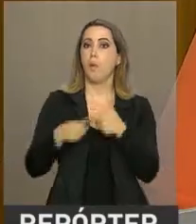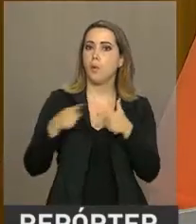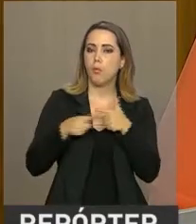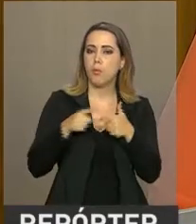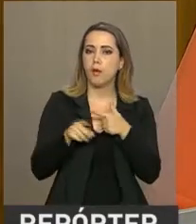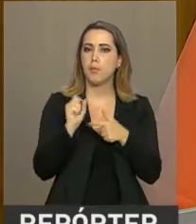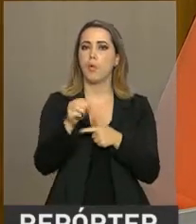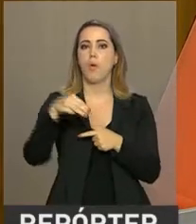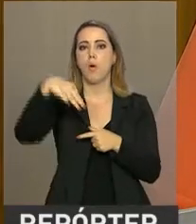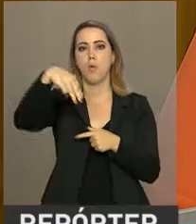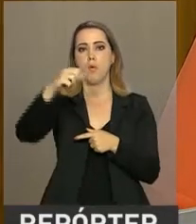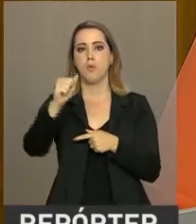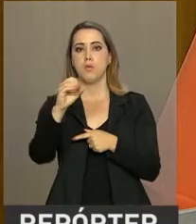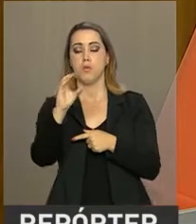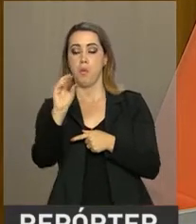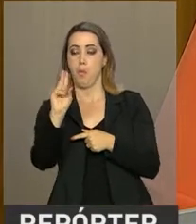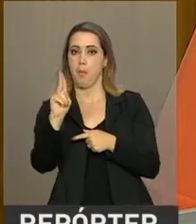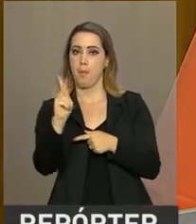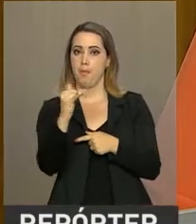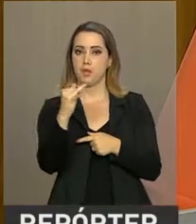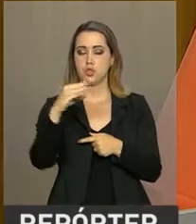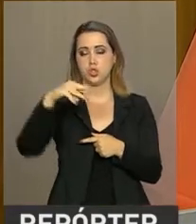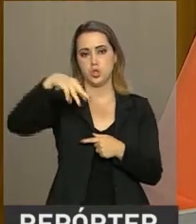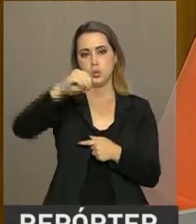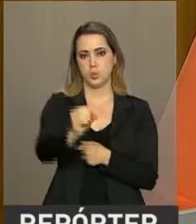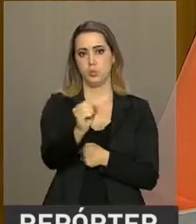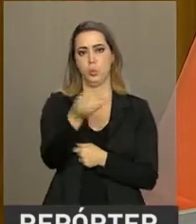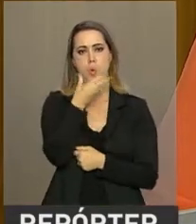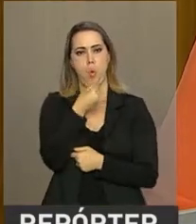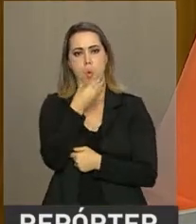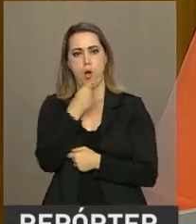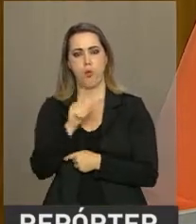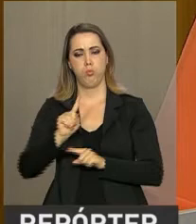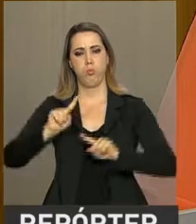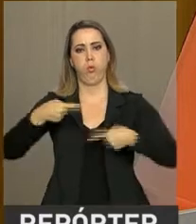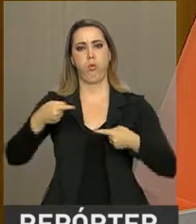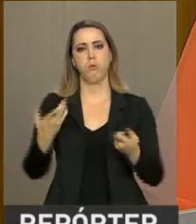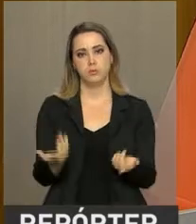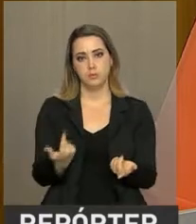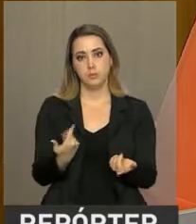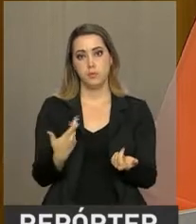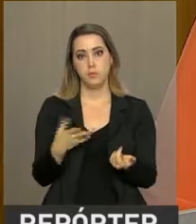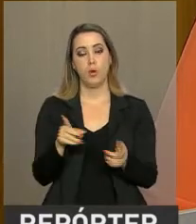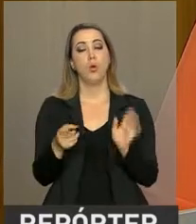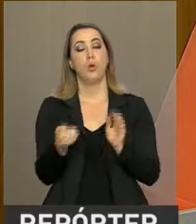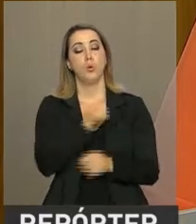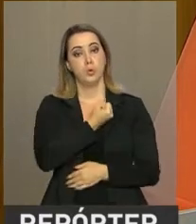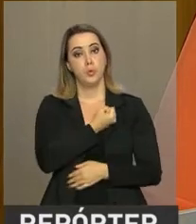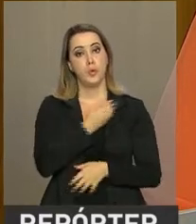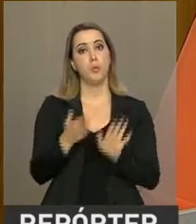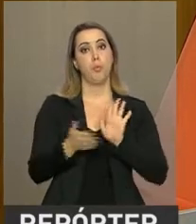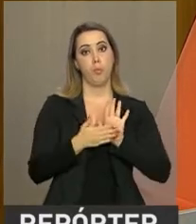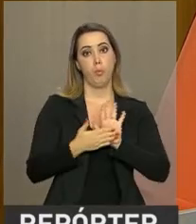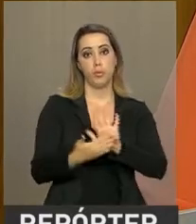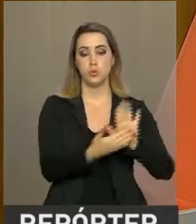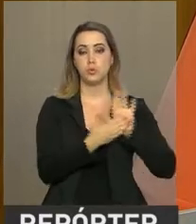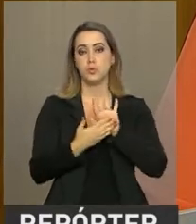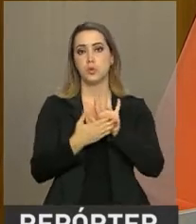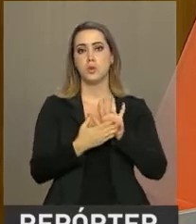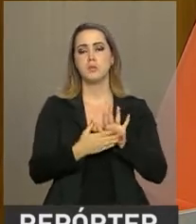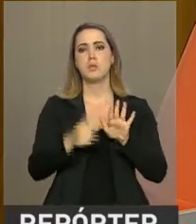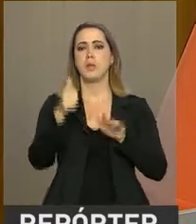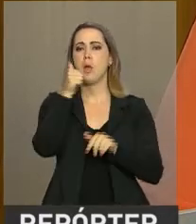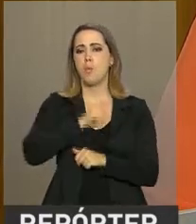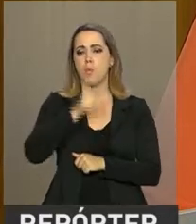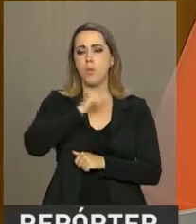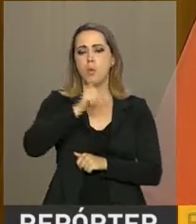Nós precisamos enfrentar a raiz do problema. Os números hoje, eles mostram aí que cada vez mais a mulher, ela vem sofrendo violência. Os